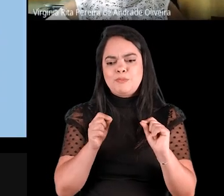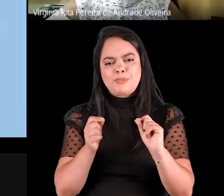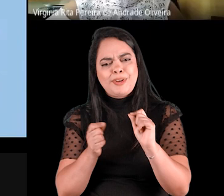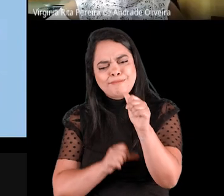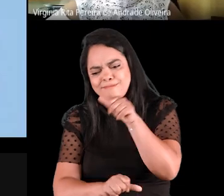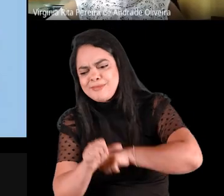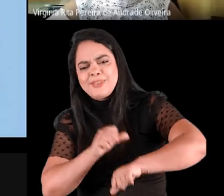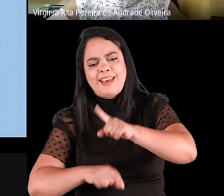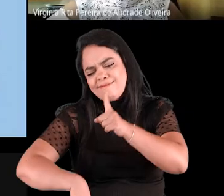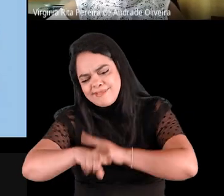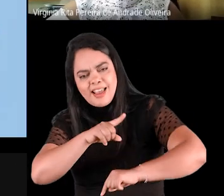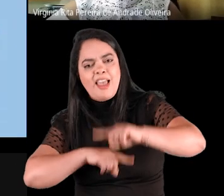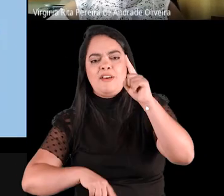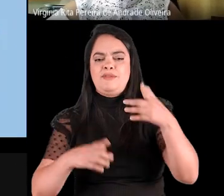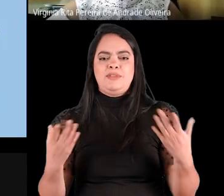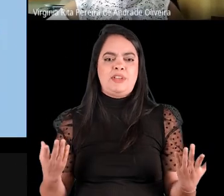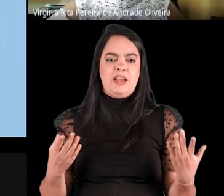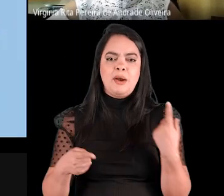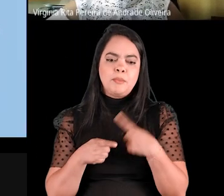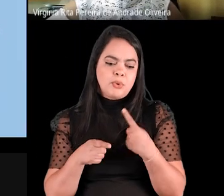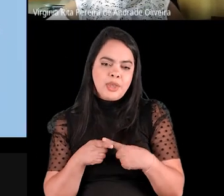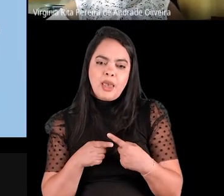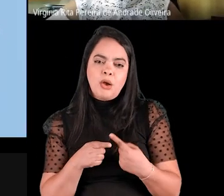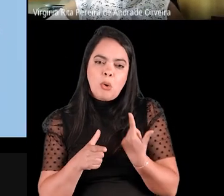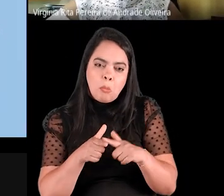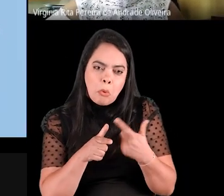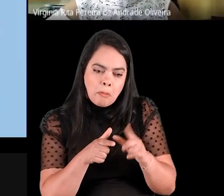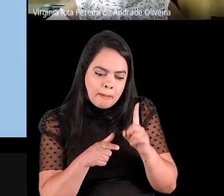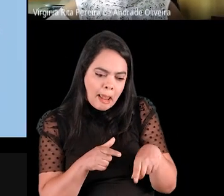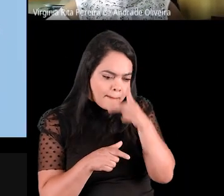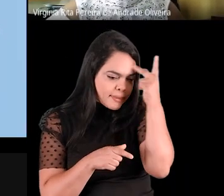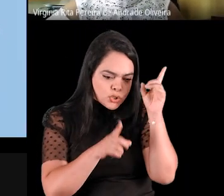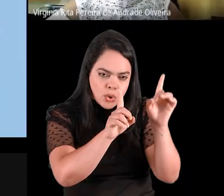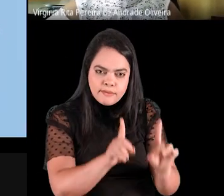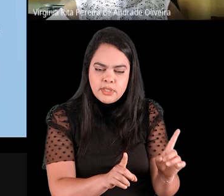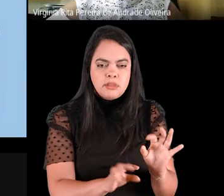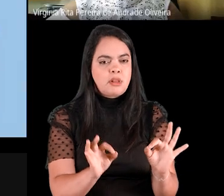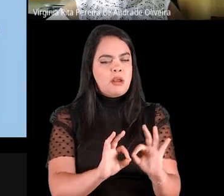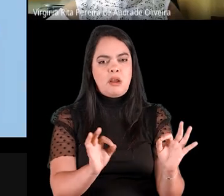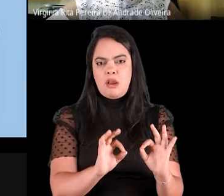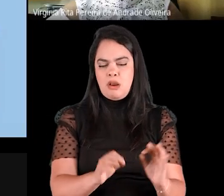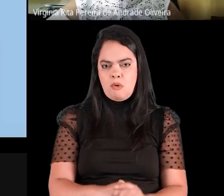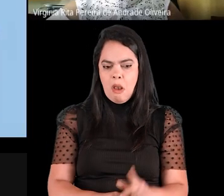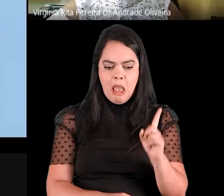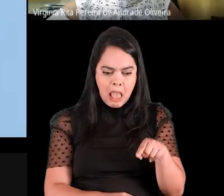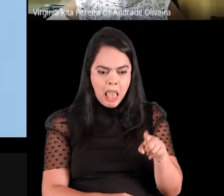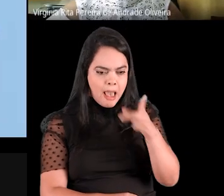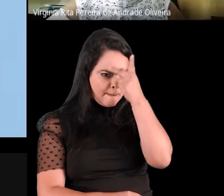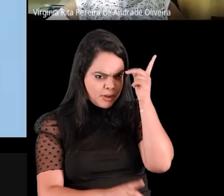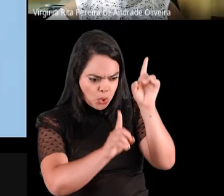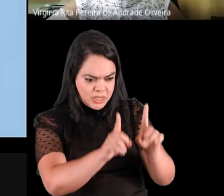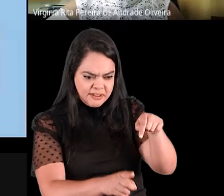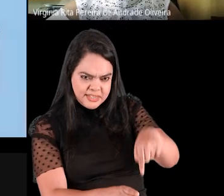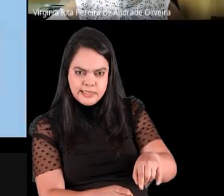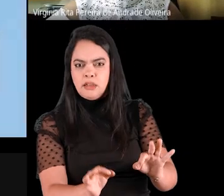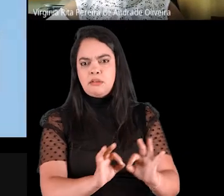questão, não é uma questão da pessoa com deficiência, não é algo, né, que está localizado nela, porque